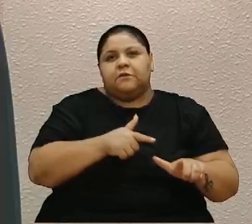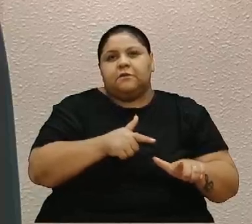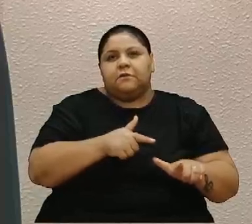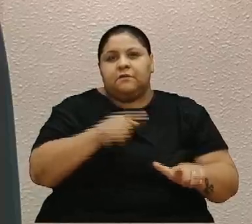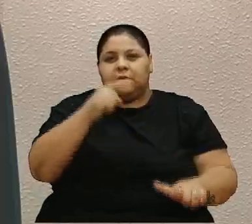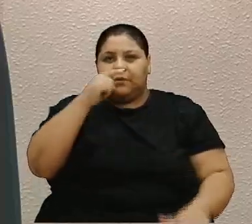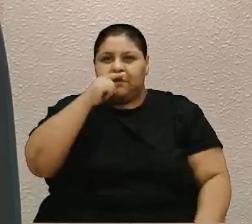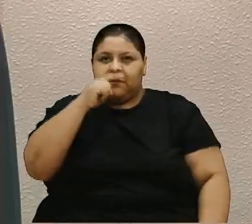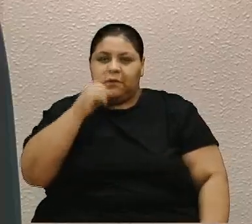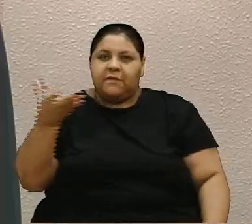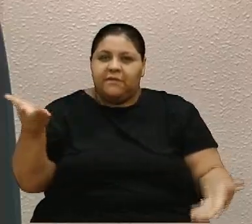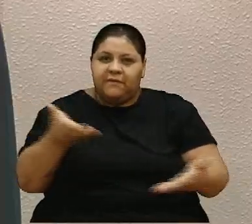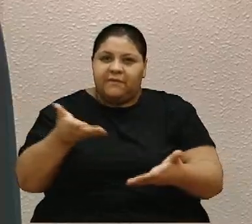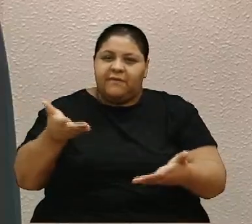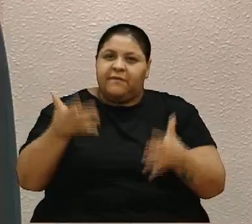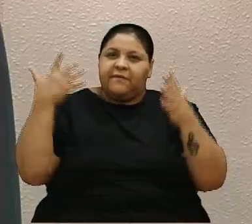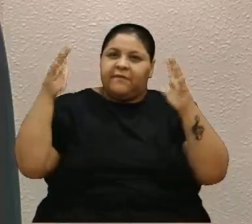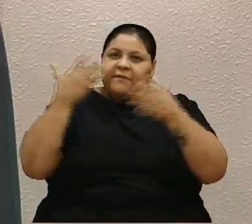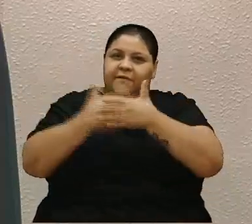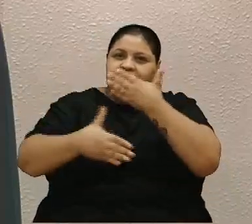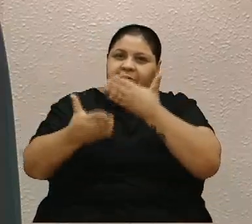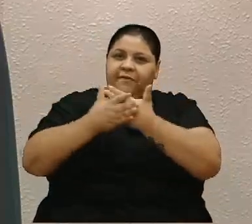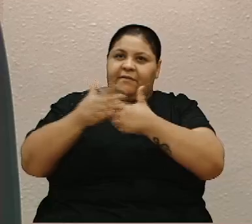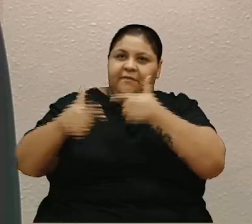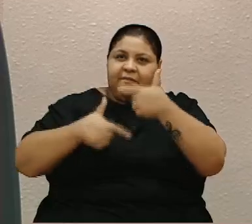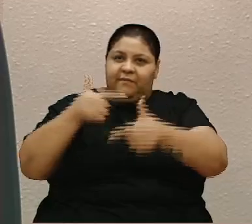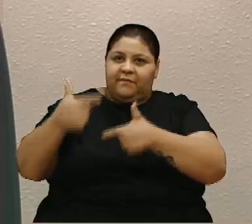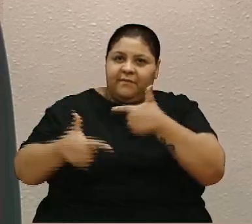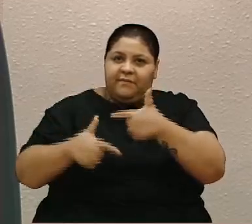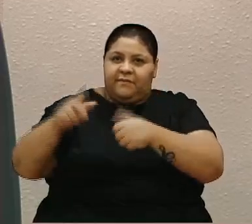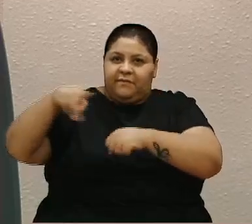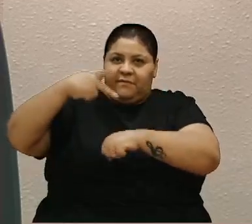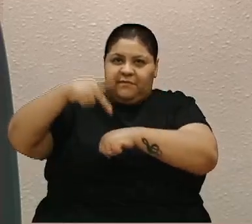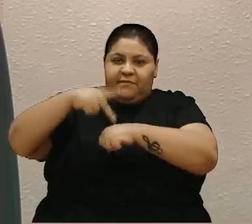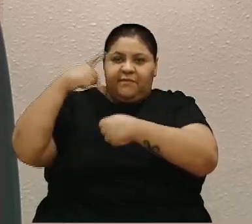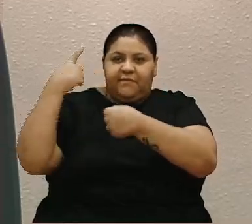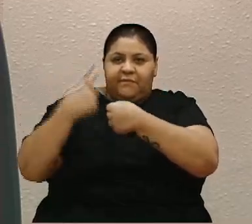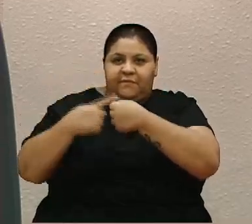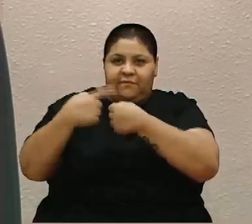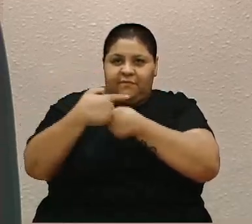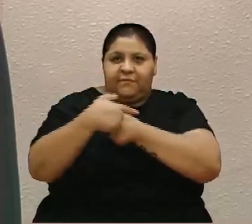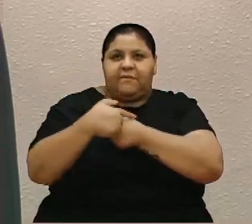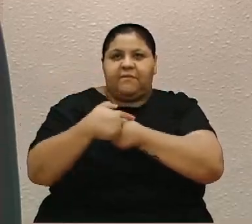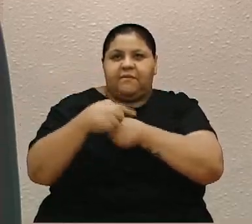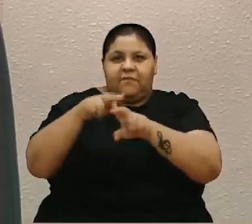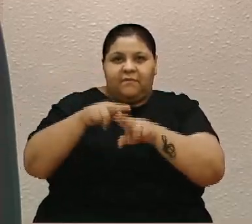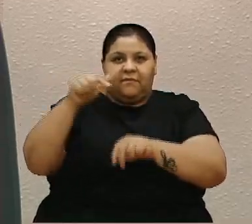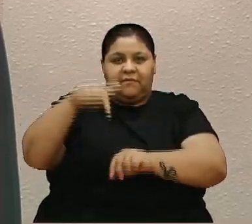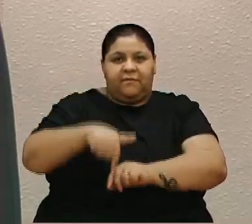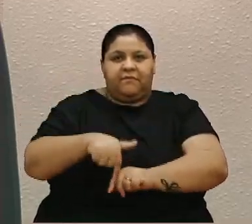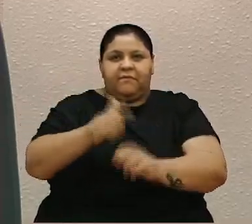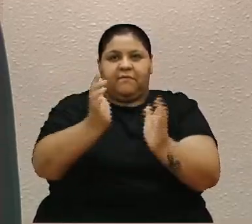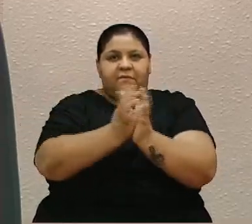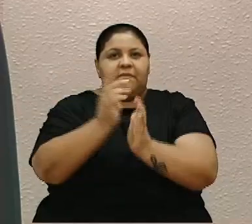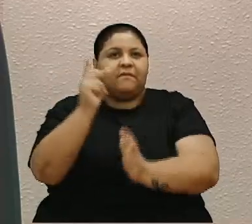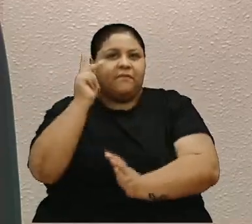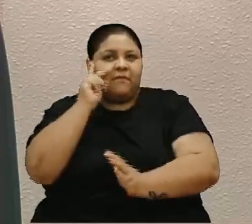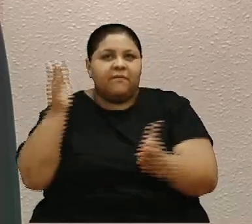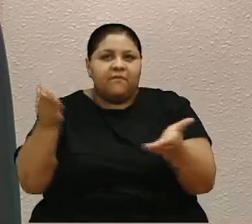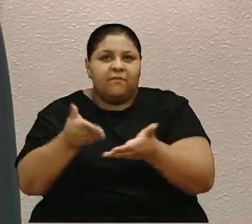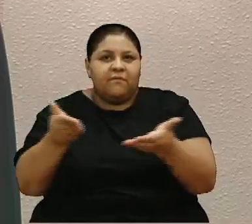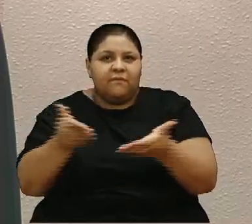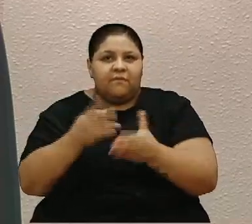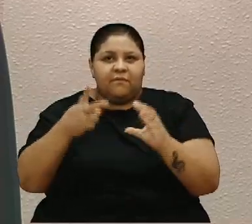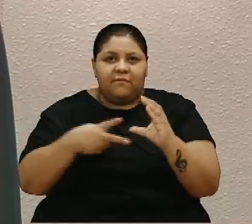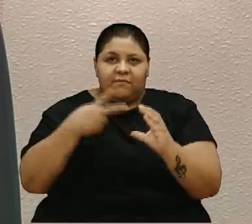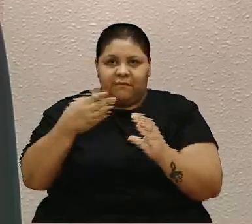nome, queria saudar todos os trabalhadores e trabalhadoras do nosso país, da nossa cidade, e é para isso que eu e o meu colega Cláudio Libardi estamos aqui na